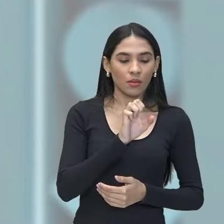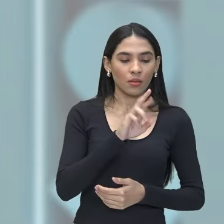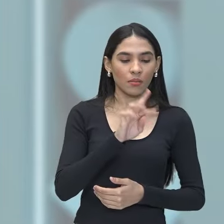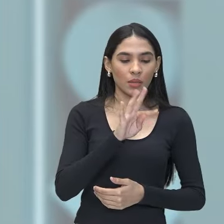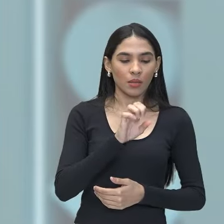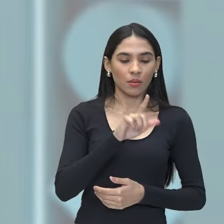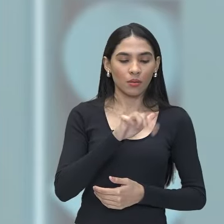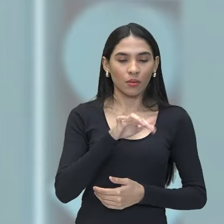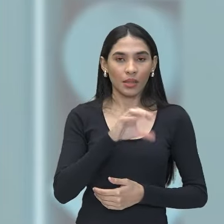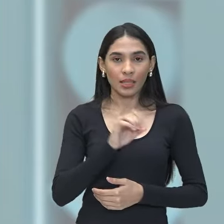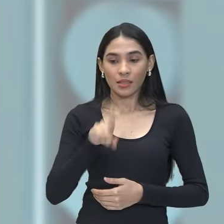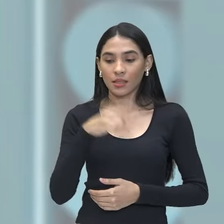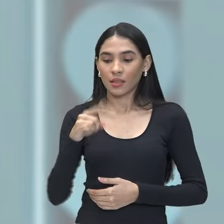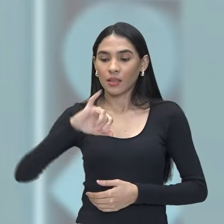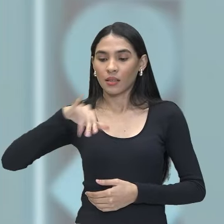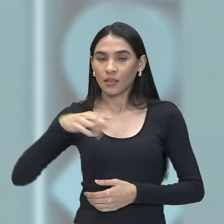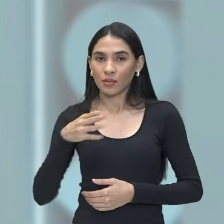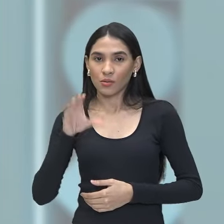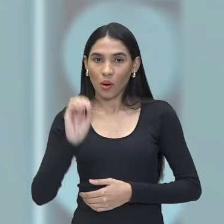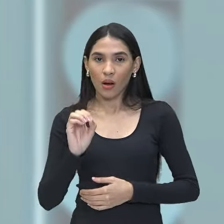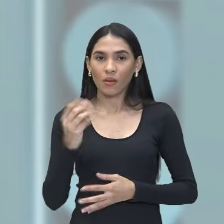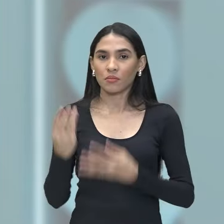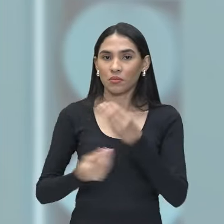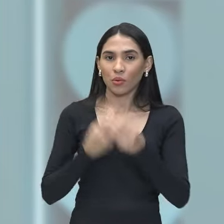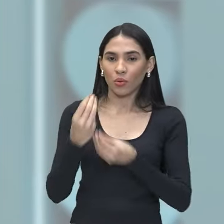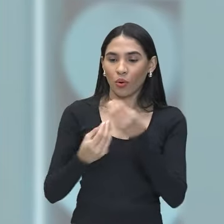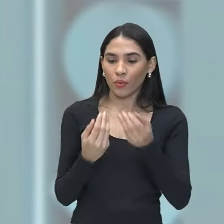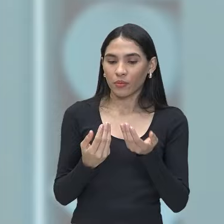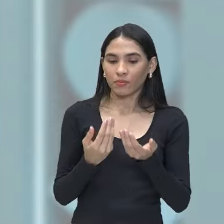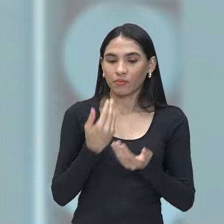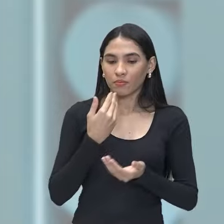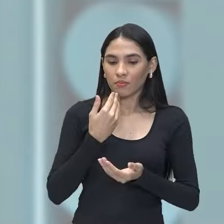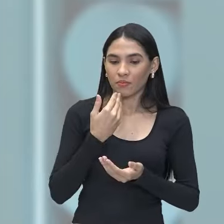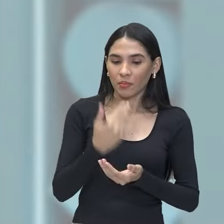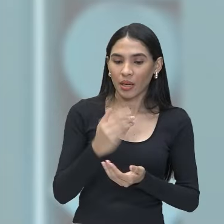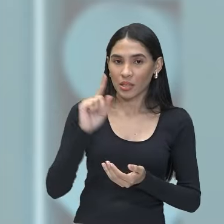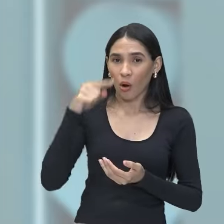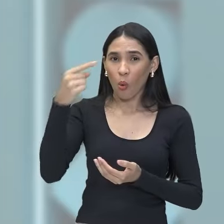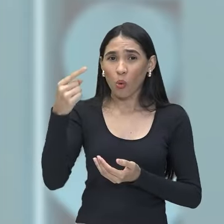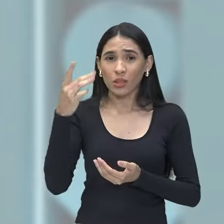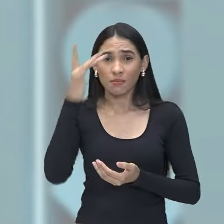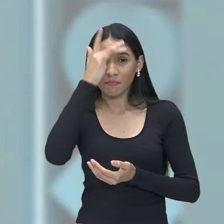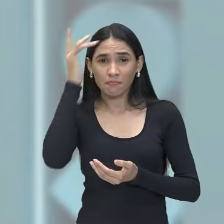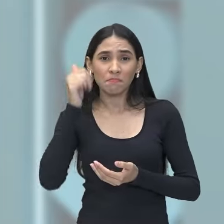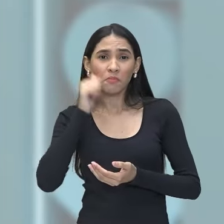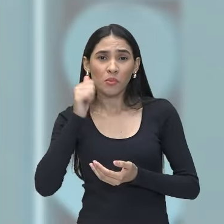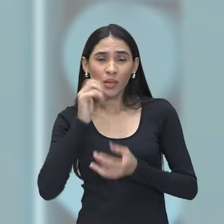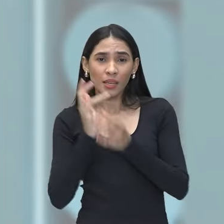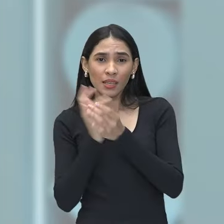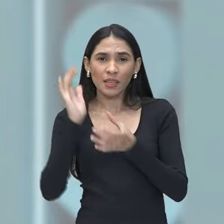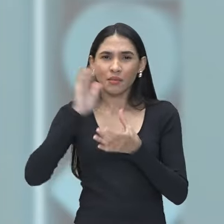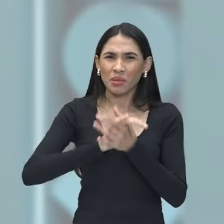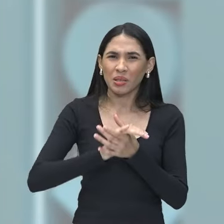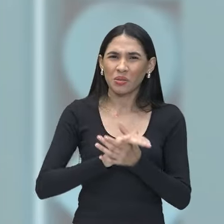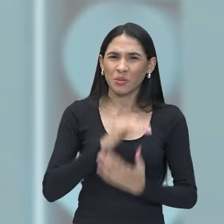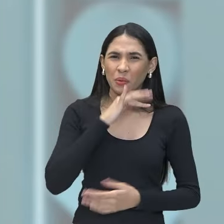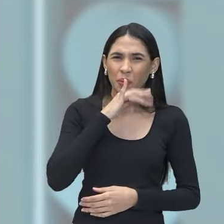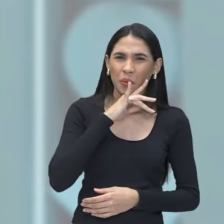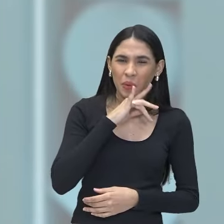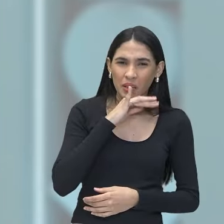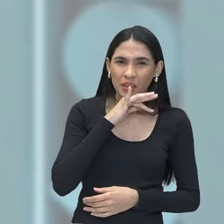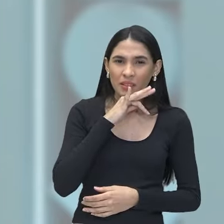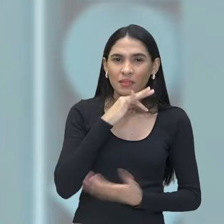e João Romão? Como é que ele chega a pedir a outra moça em casamento? Como é que ele é tão cruel a ponto